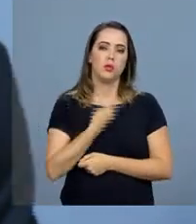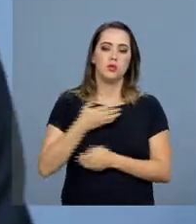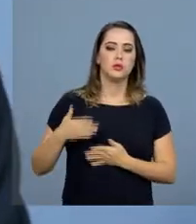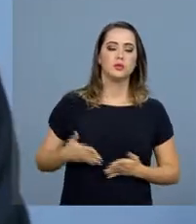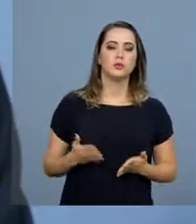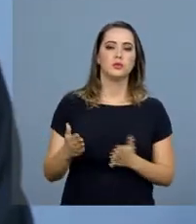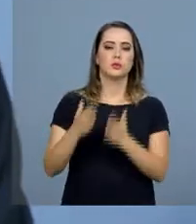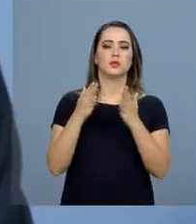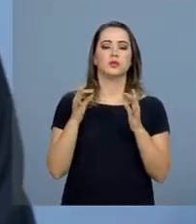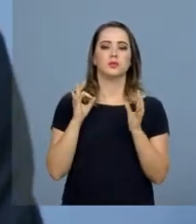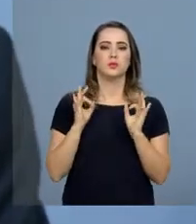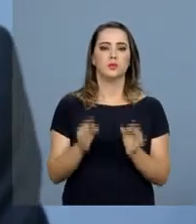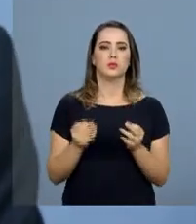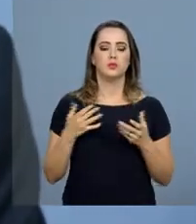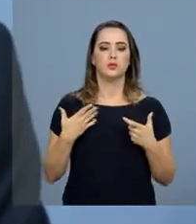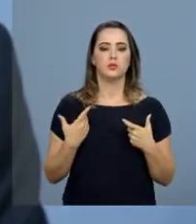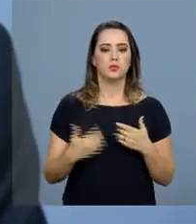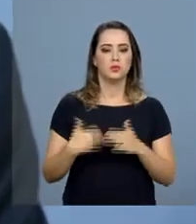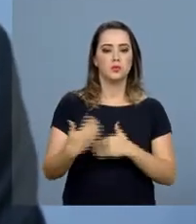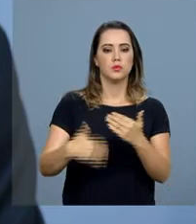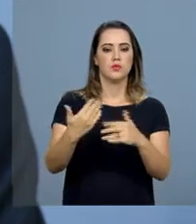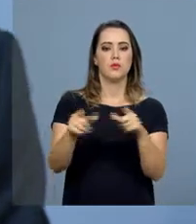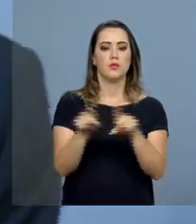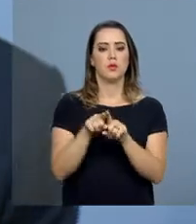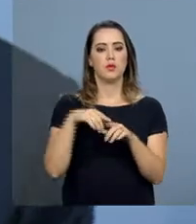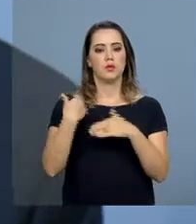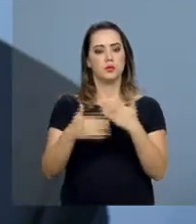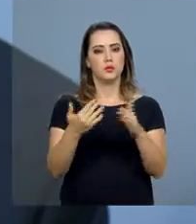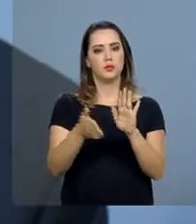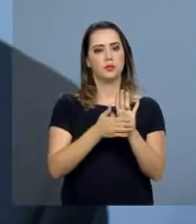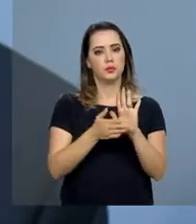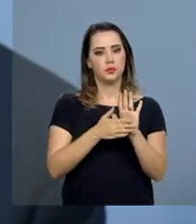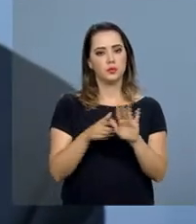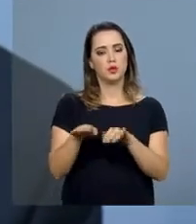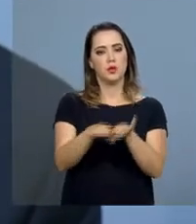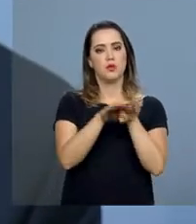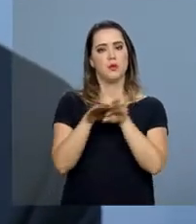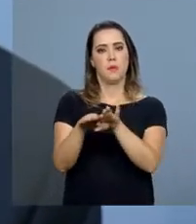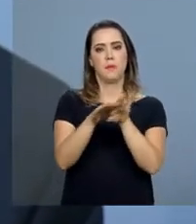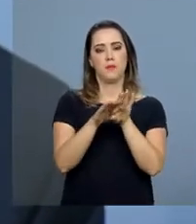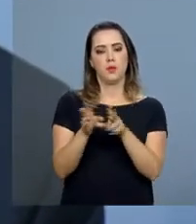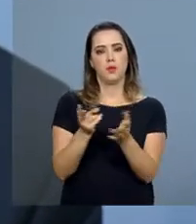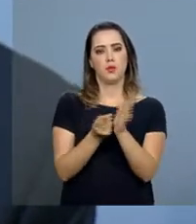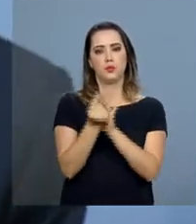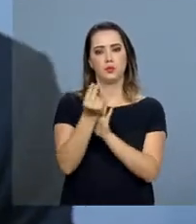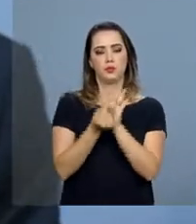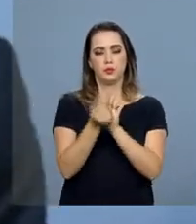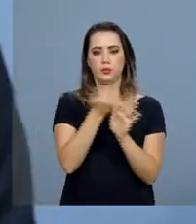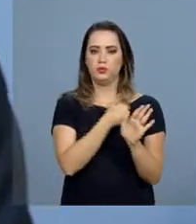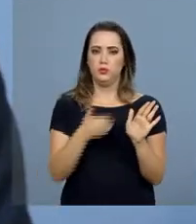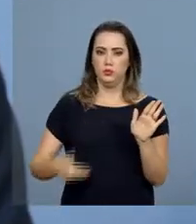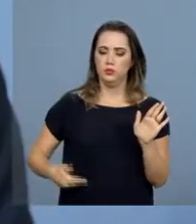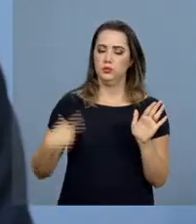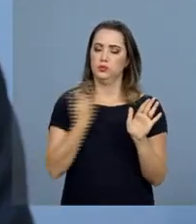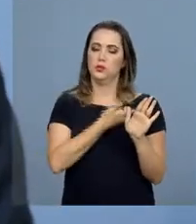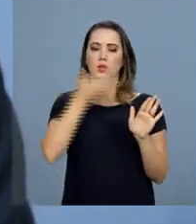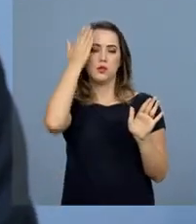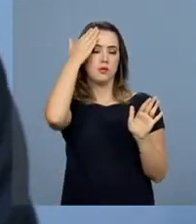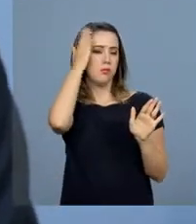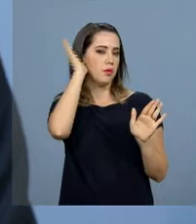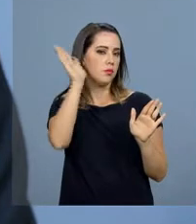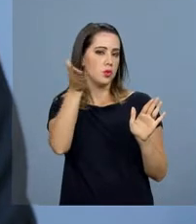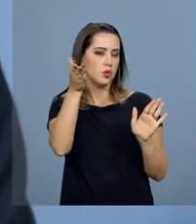direção é desse longo do processo nós temos pela frente de reequilibrar as contas públicas não todos nós sabemos